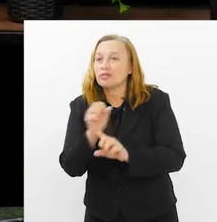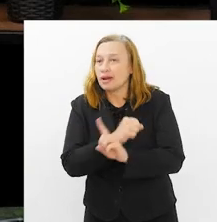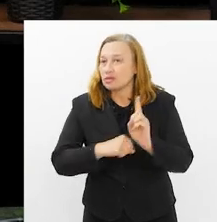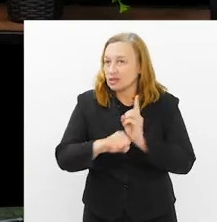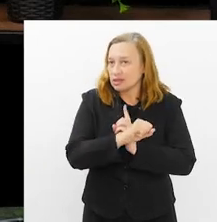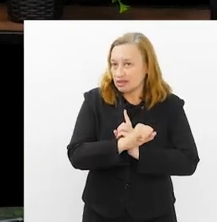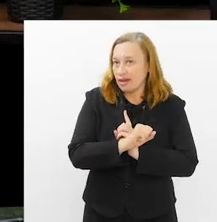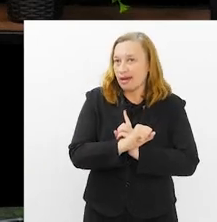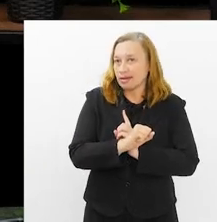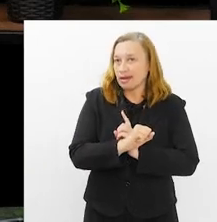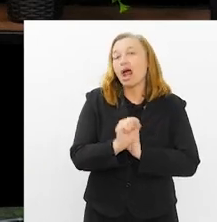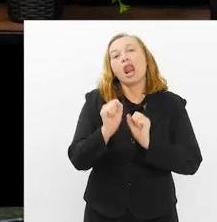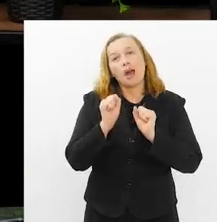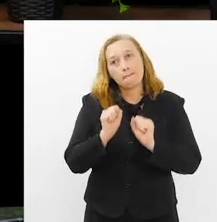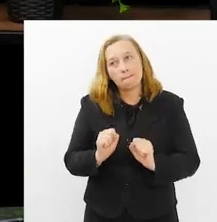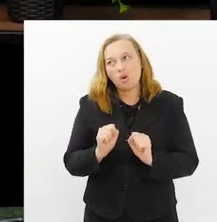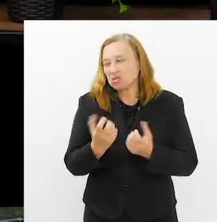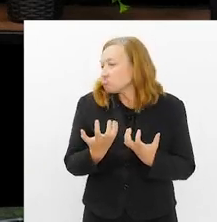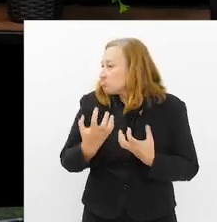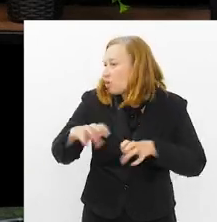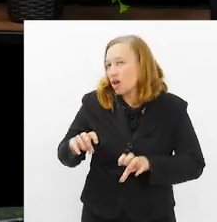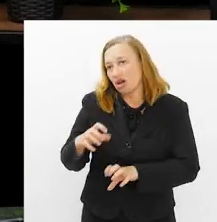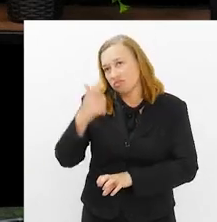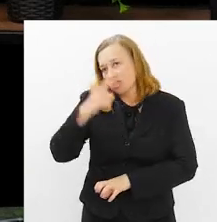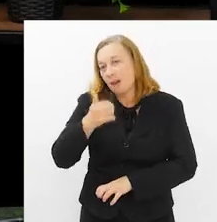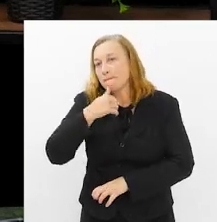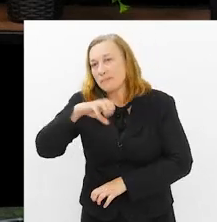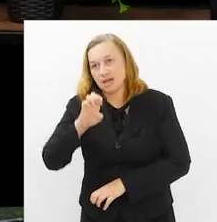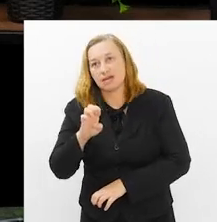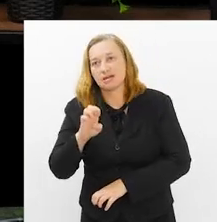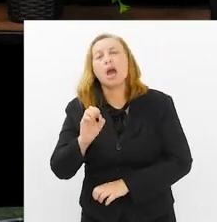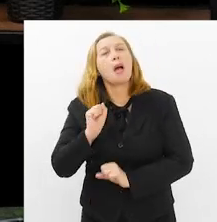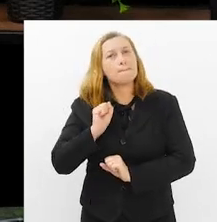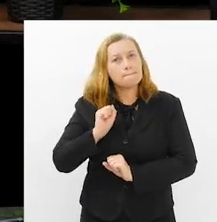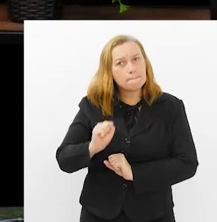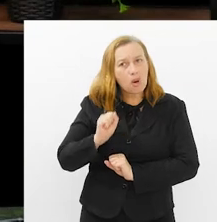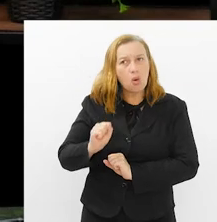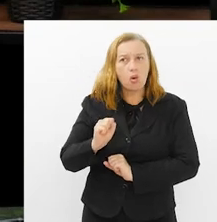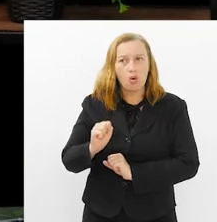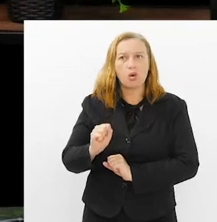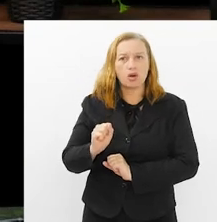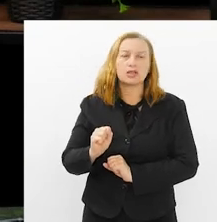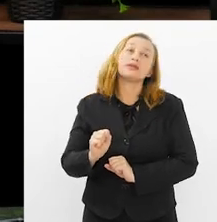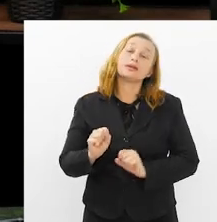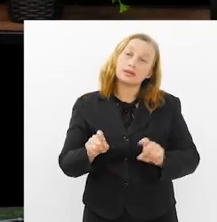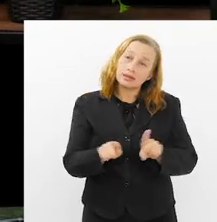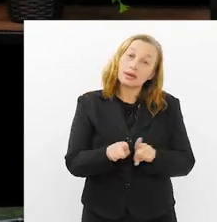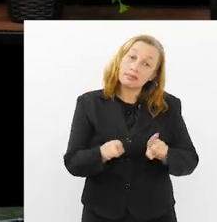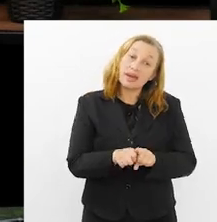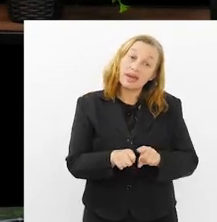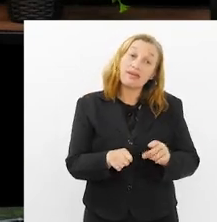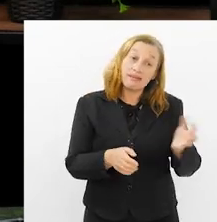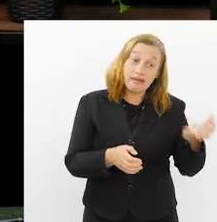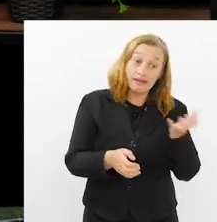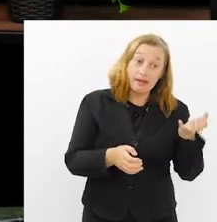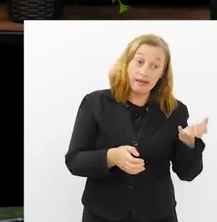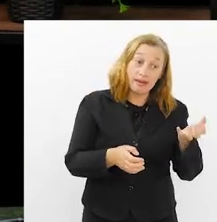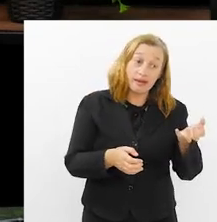pela sociedade. Essa mulher, ela pode não querer ser mãe. Ela pode querer ser